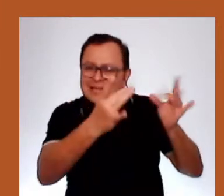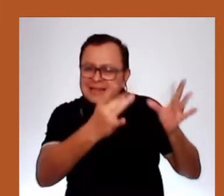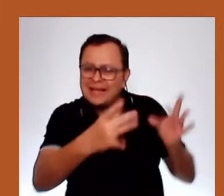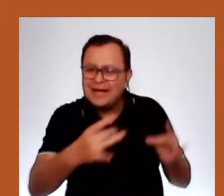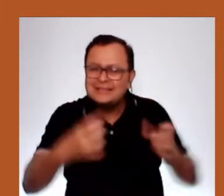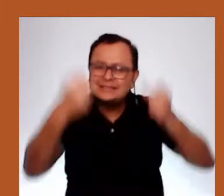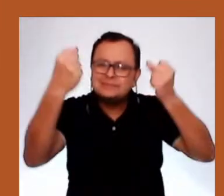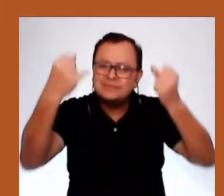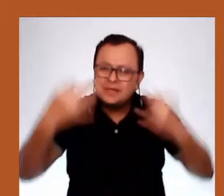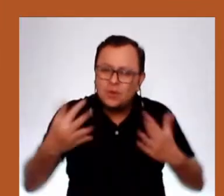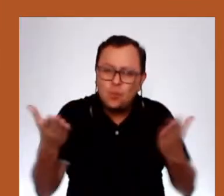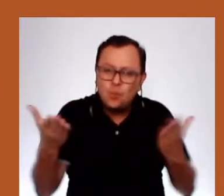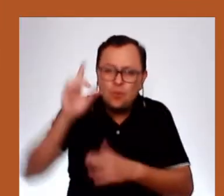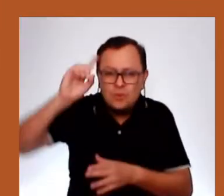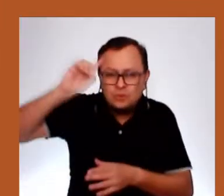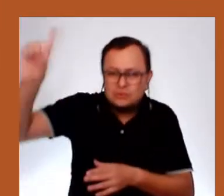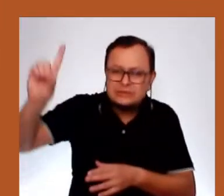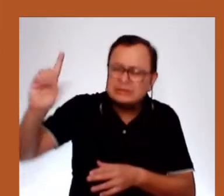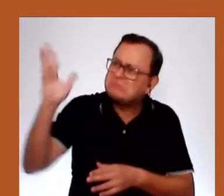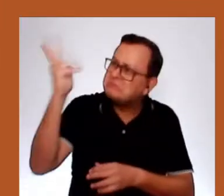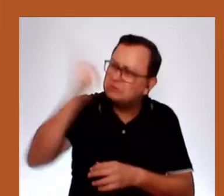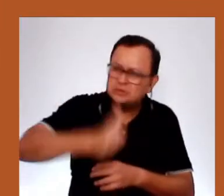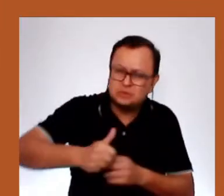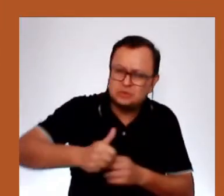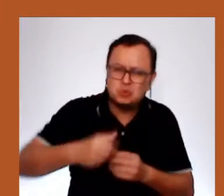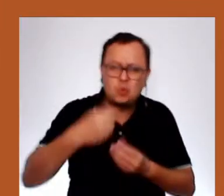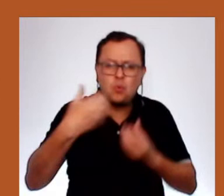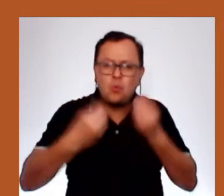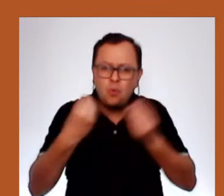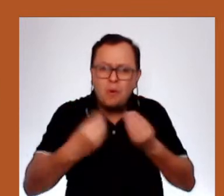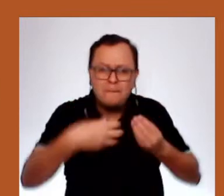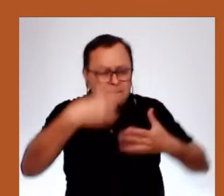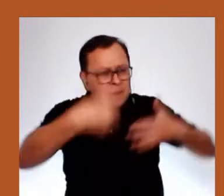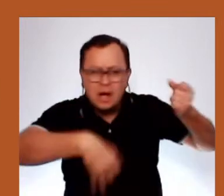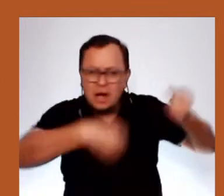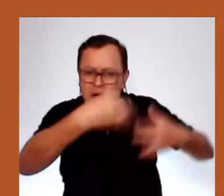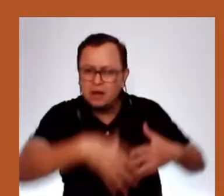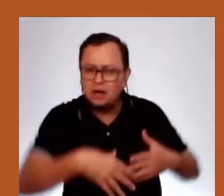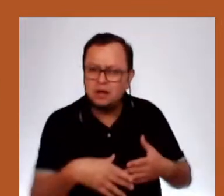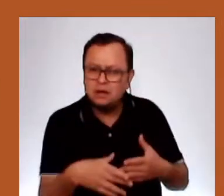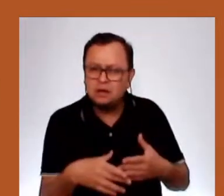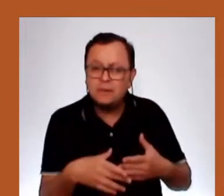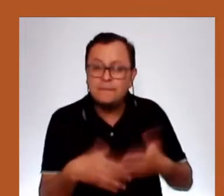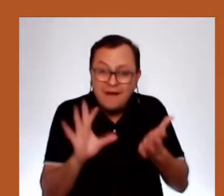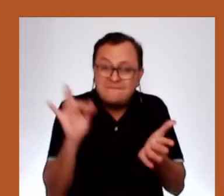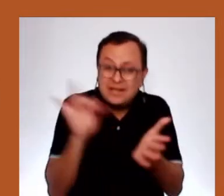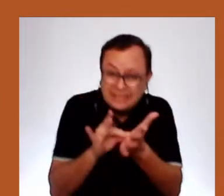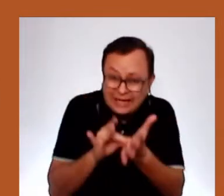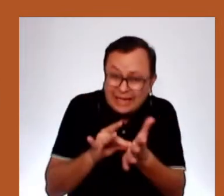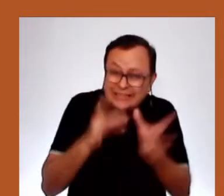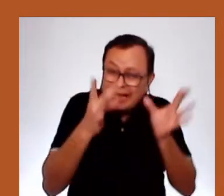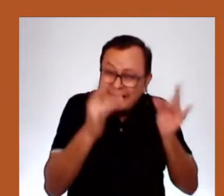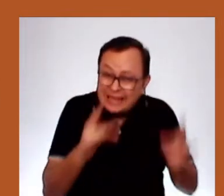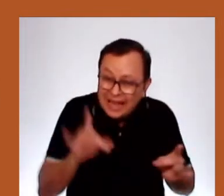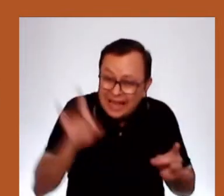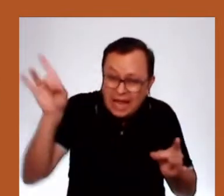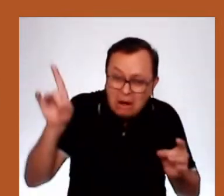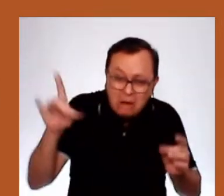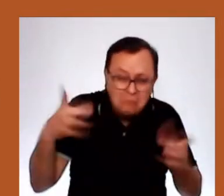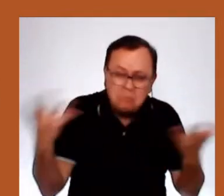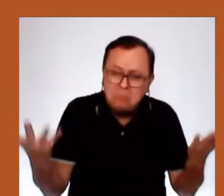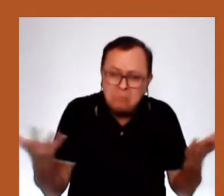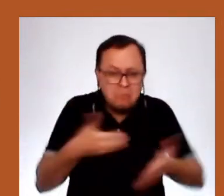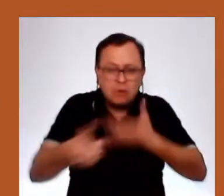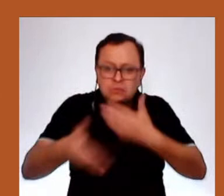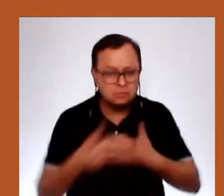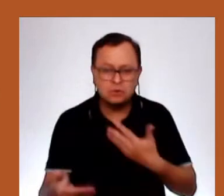paciente não é real. Não importa se é real ou não é real, no fundo. Se